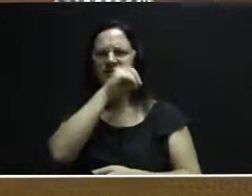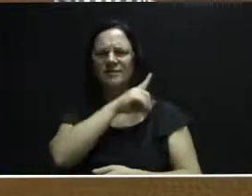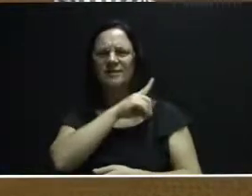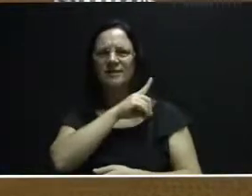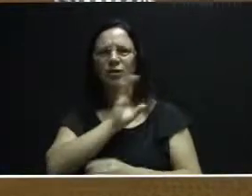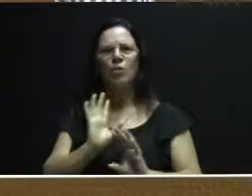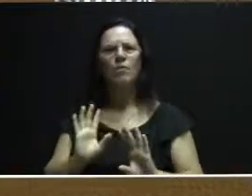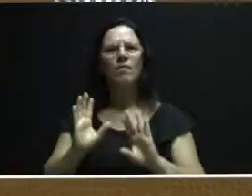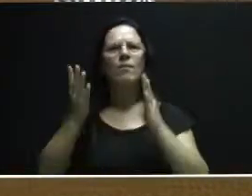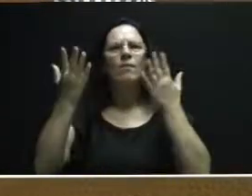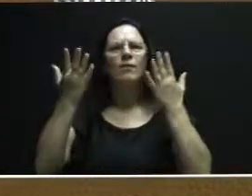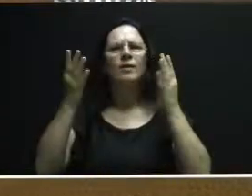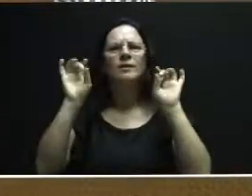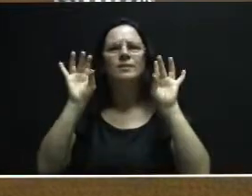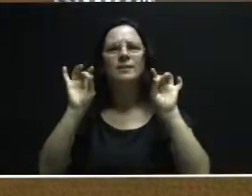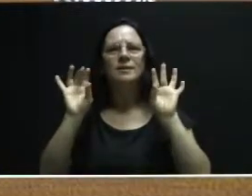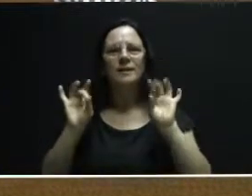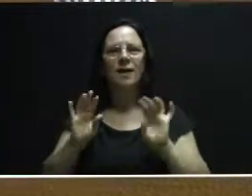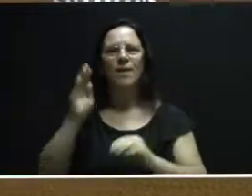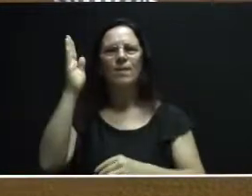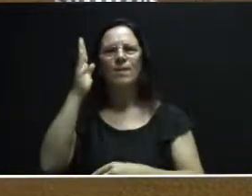Brasil, porque